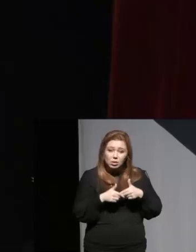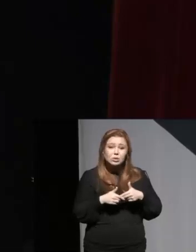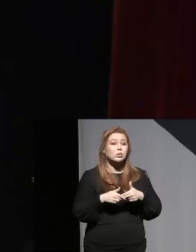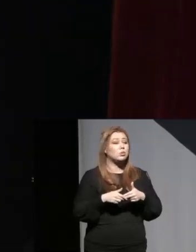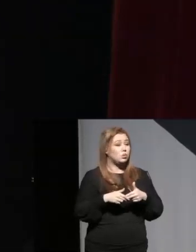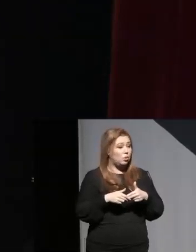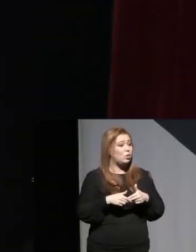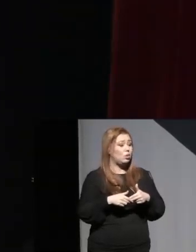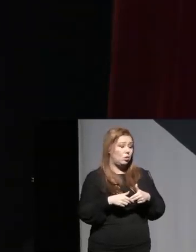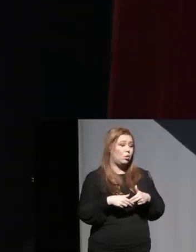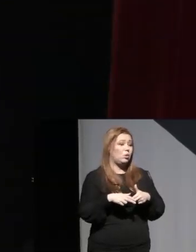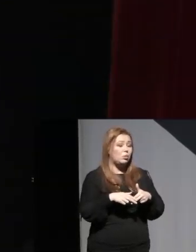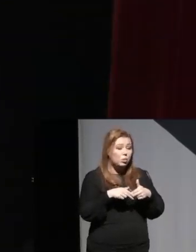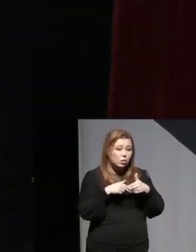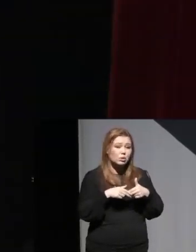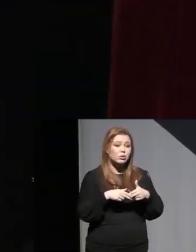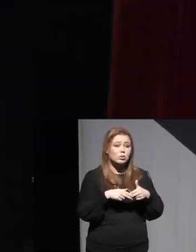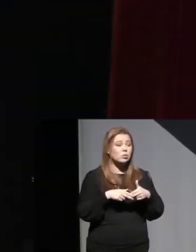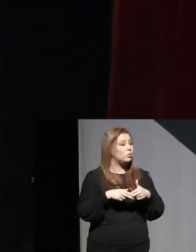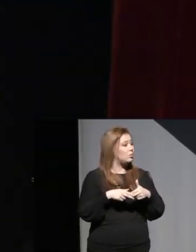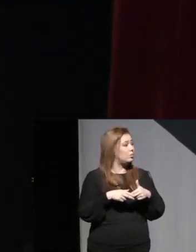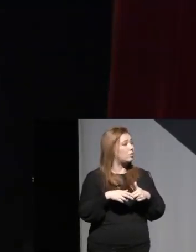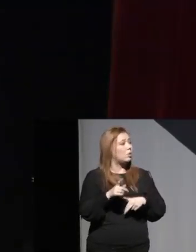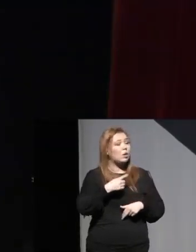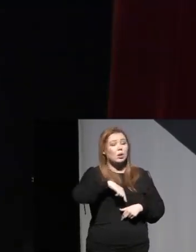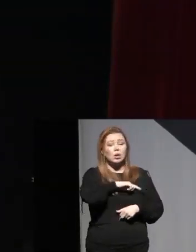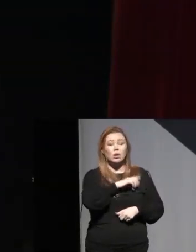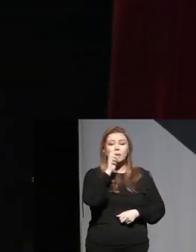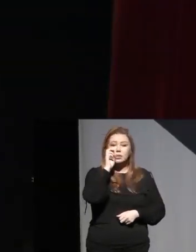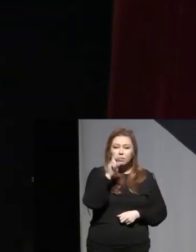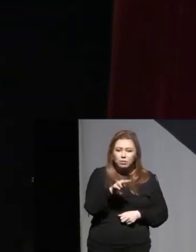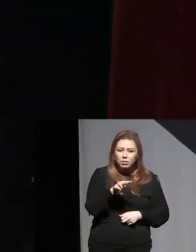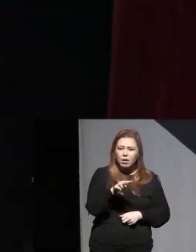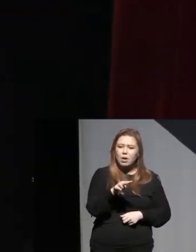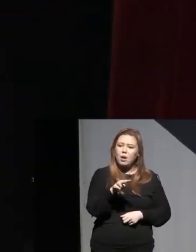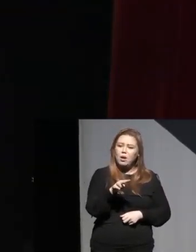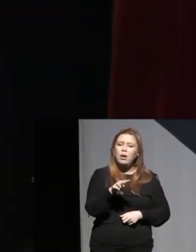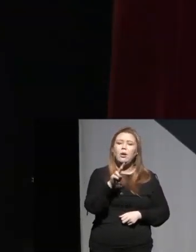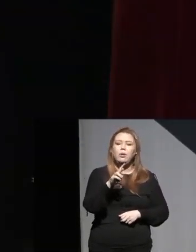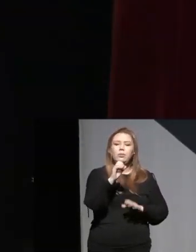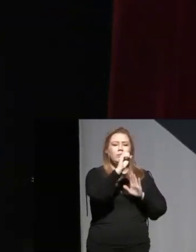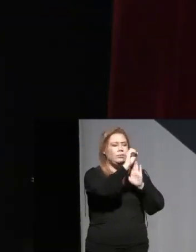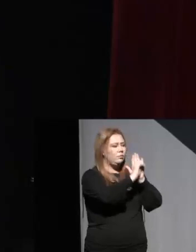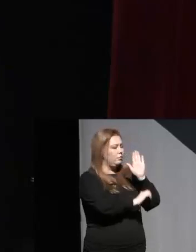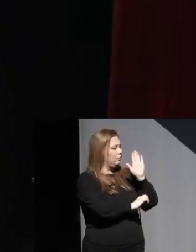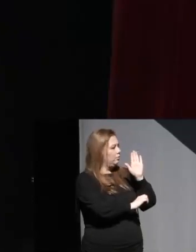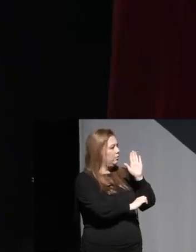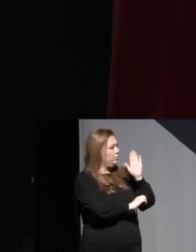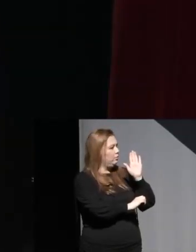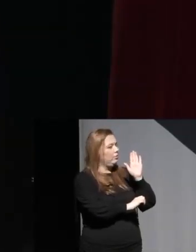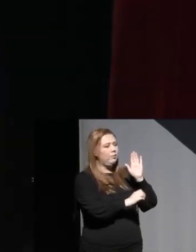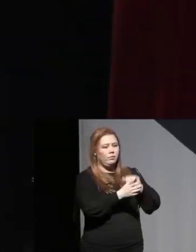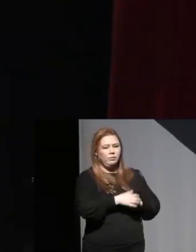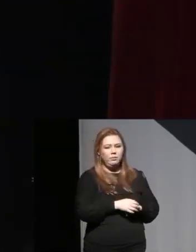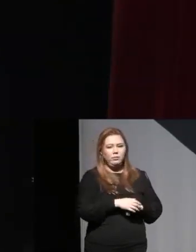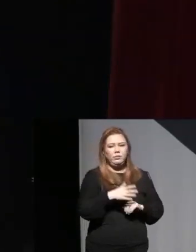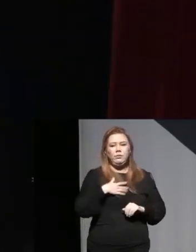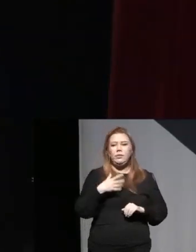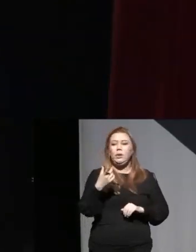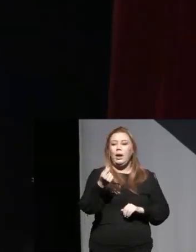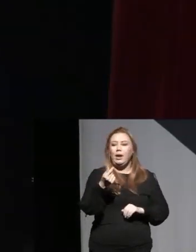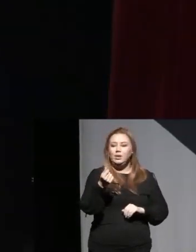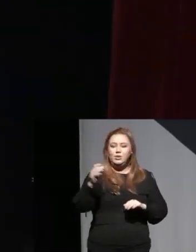gente pega ou a gente verifica o orçamento e as